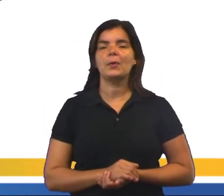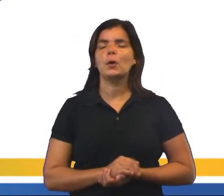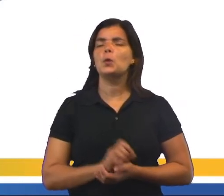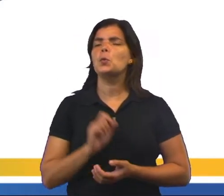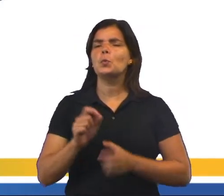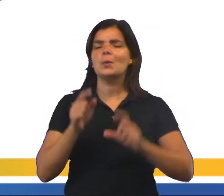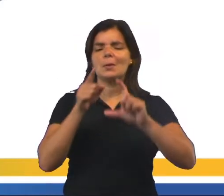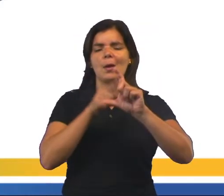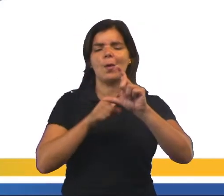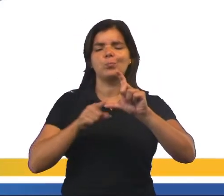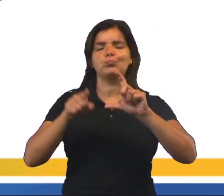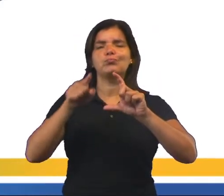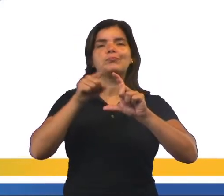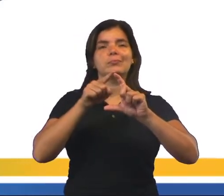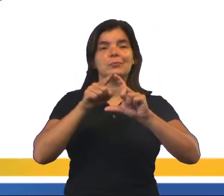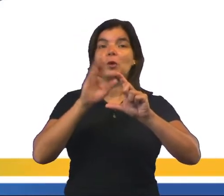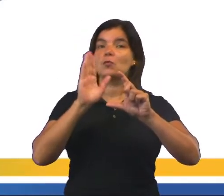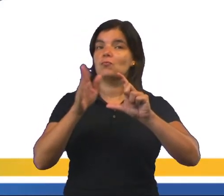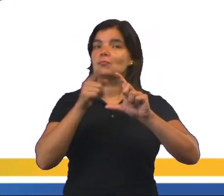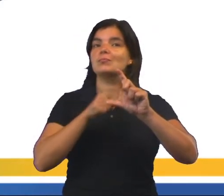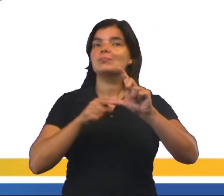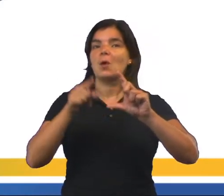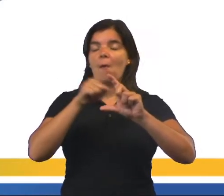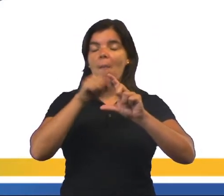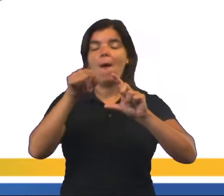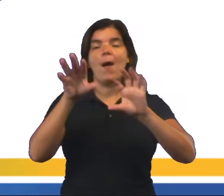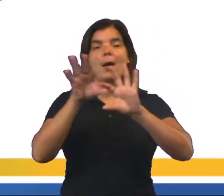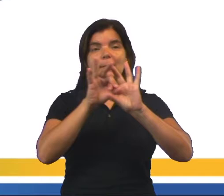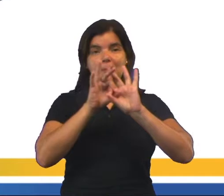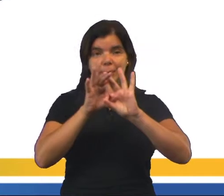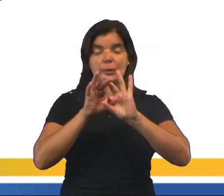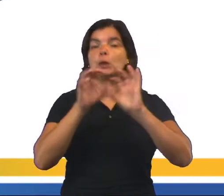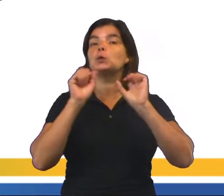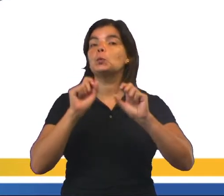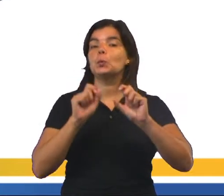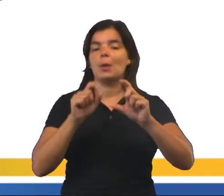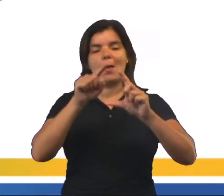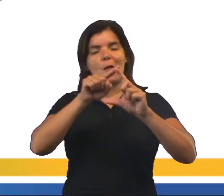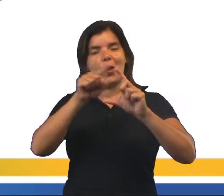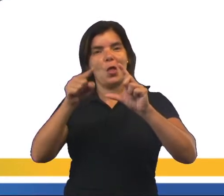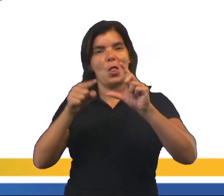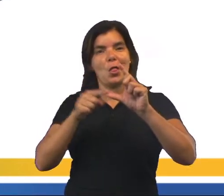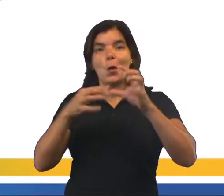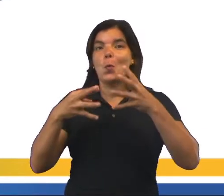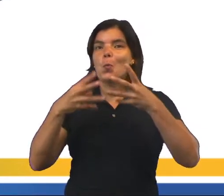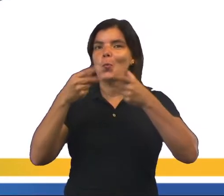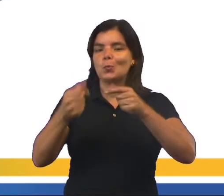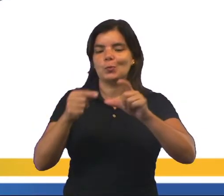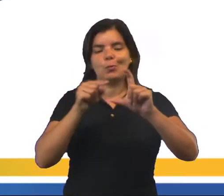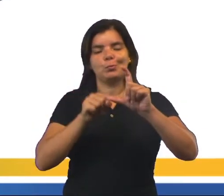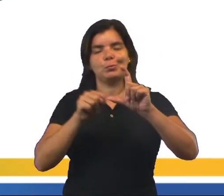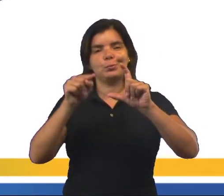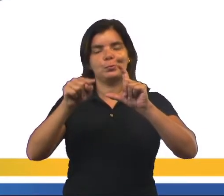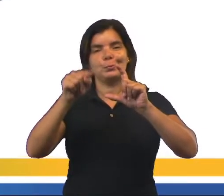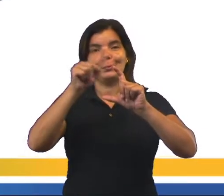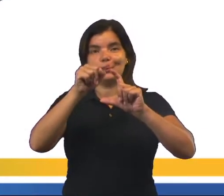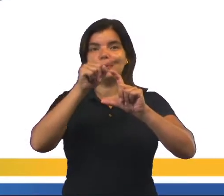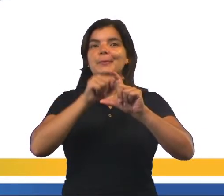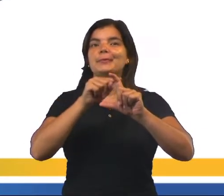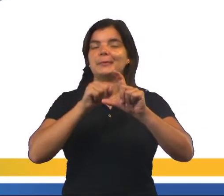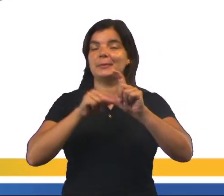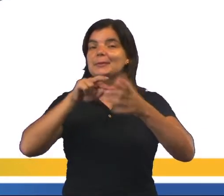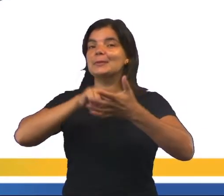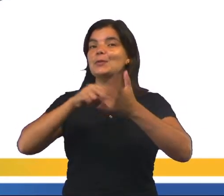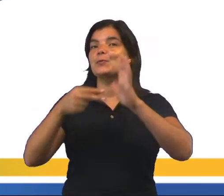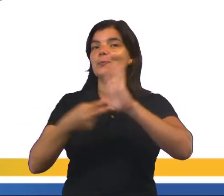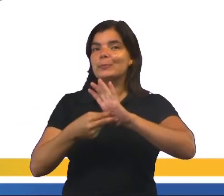E o que é um círculo? Já o círculo é a união da circunferência com todos os pontos que estão em seu interior.